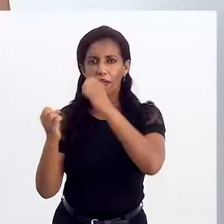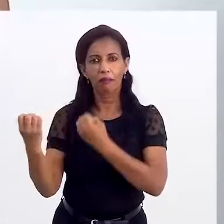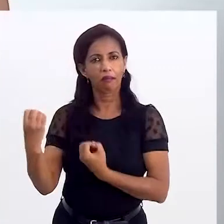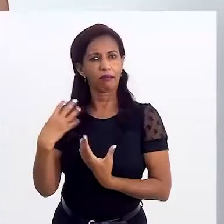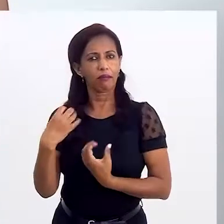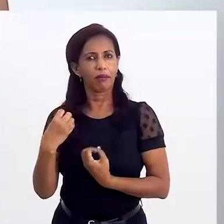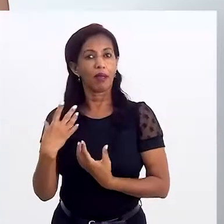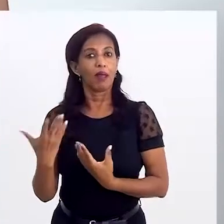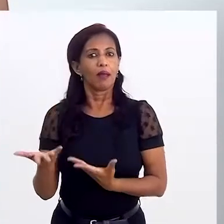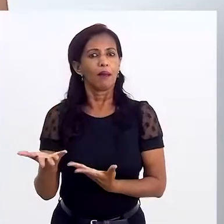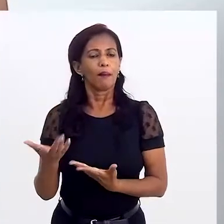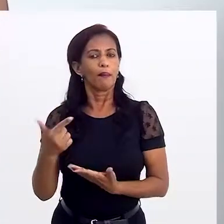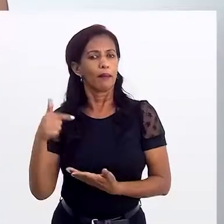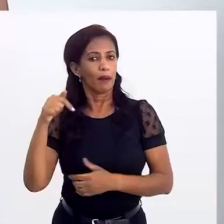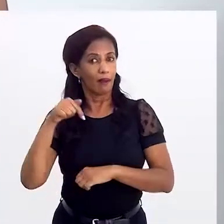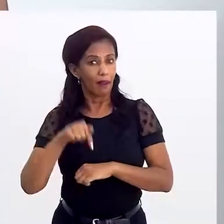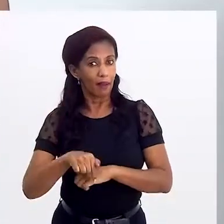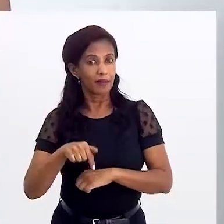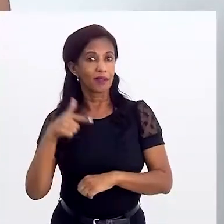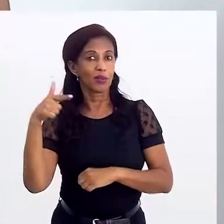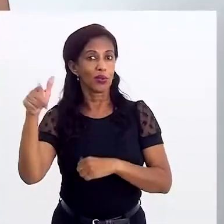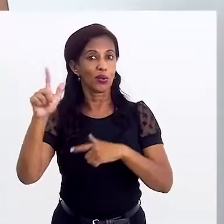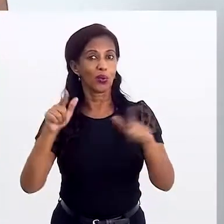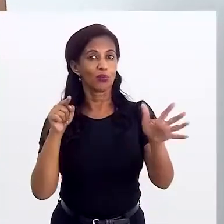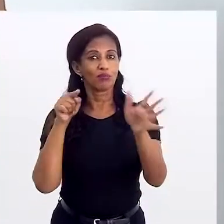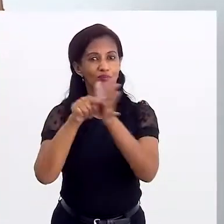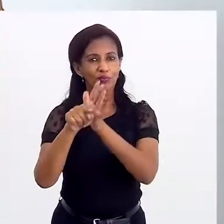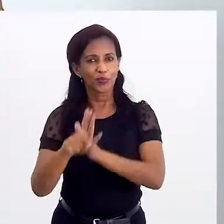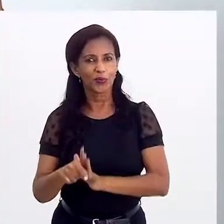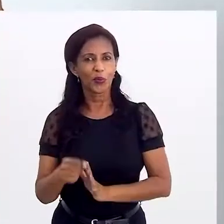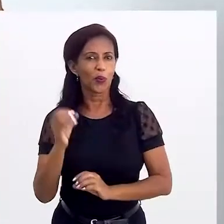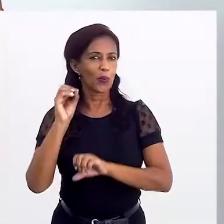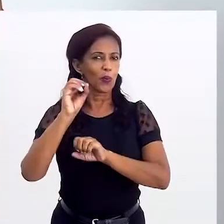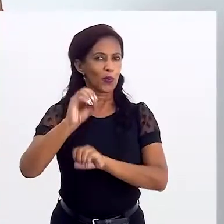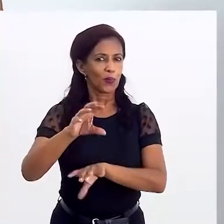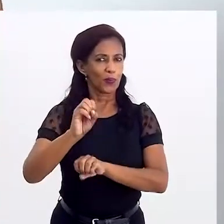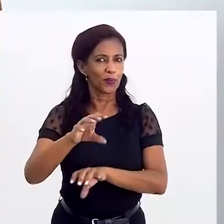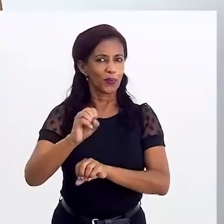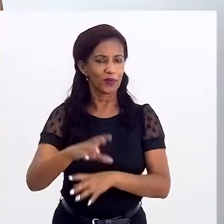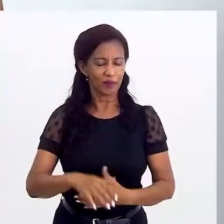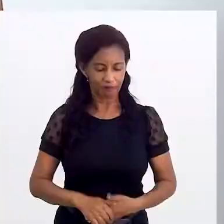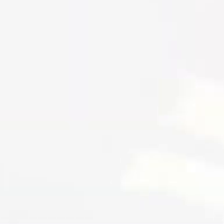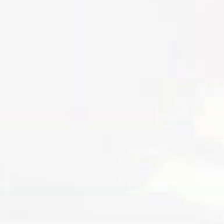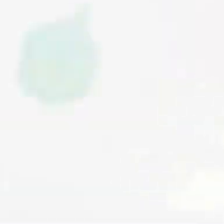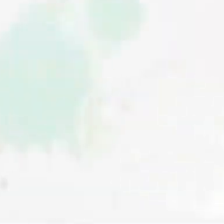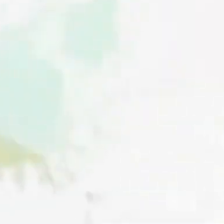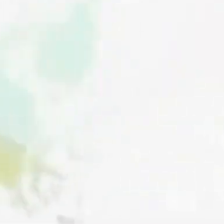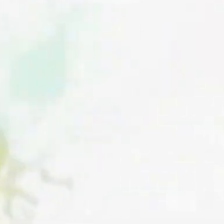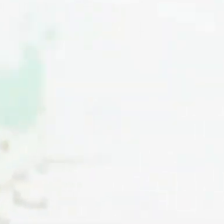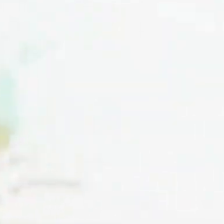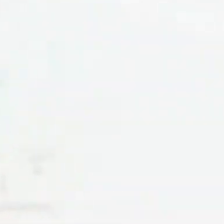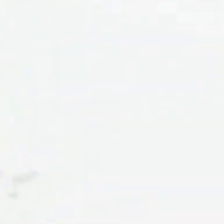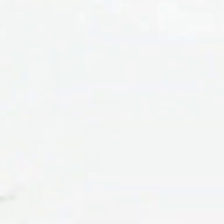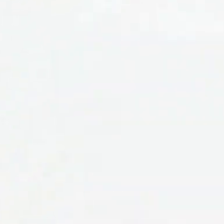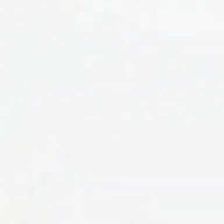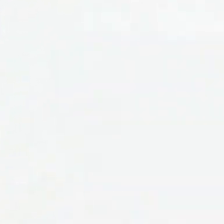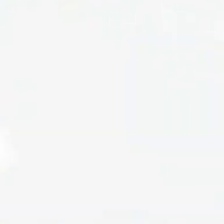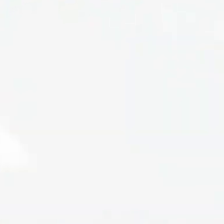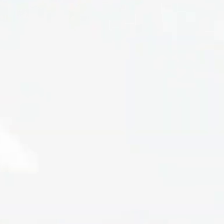para ensinar? Para essas e outras perguntas, um pouquinho de educação.